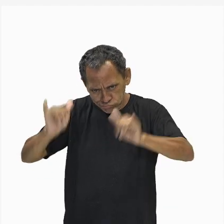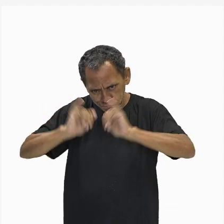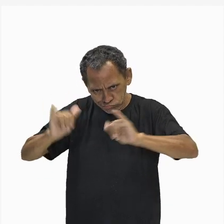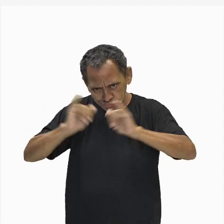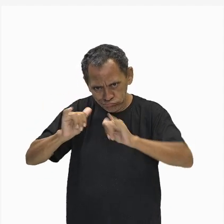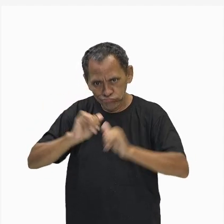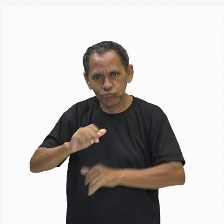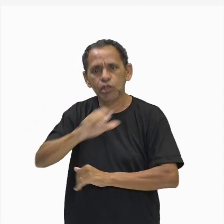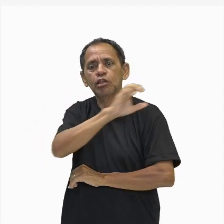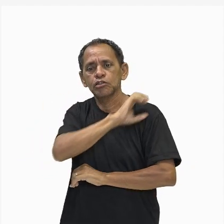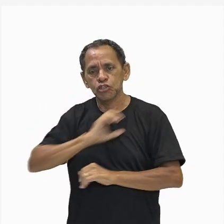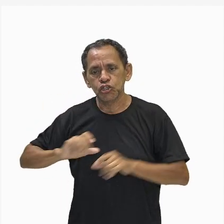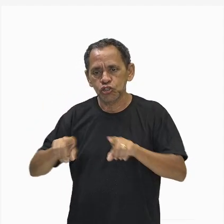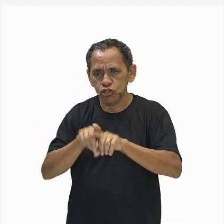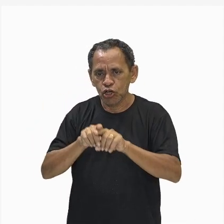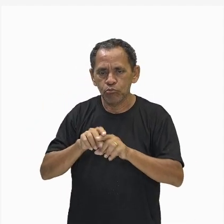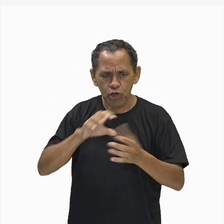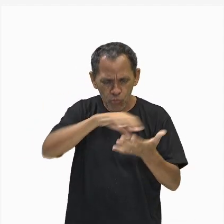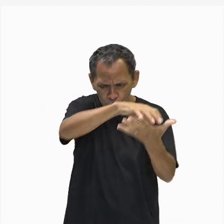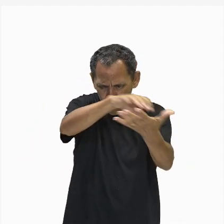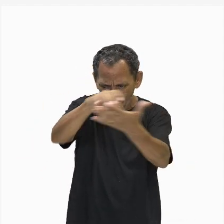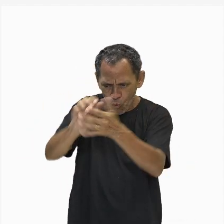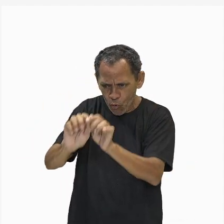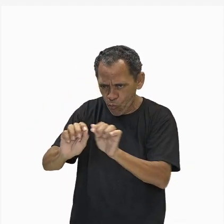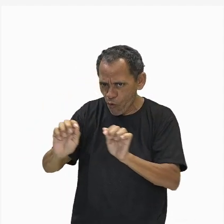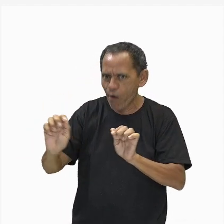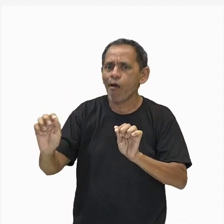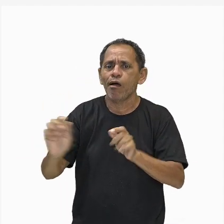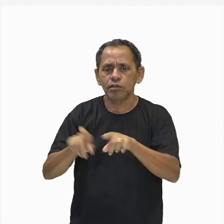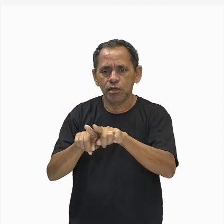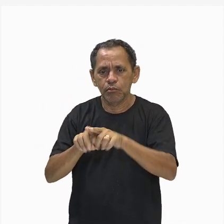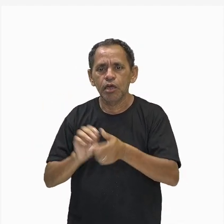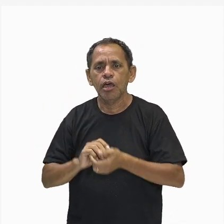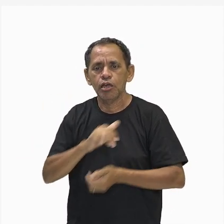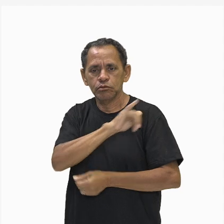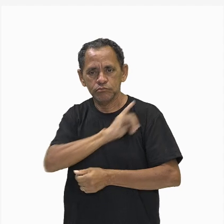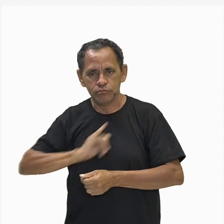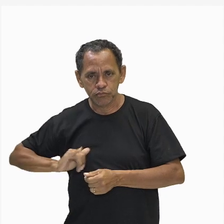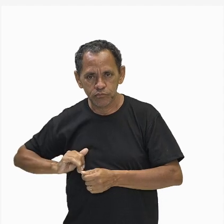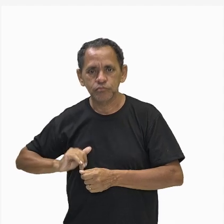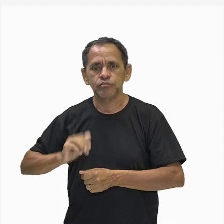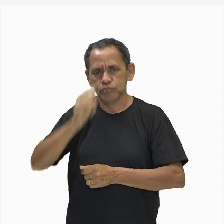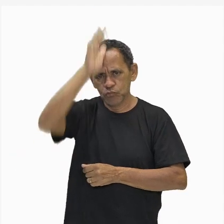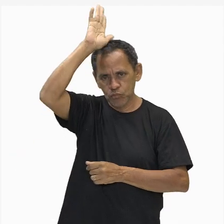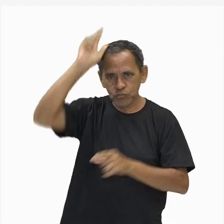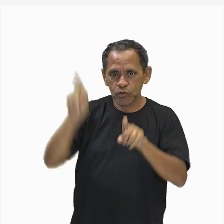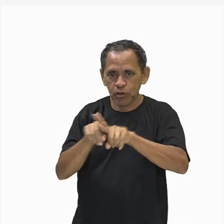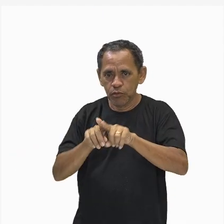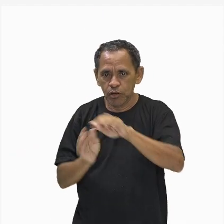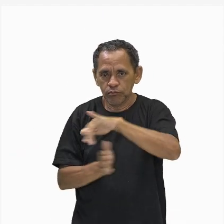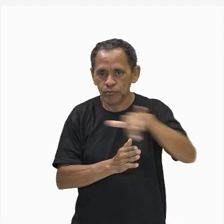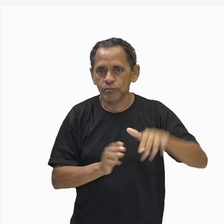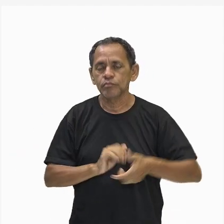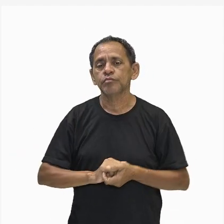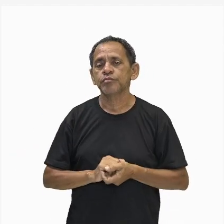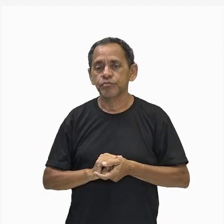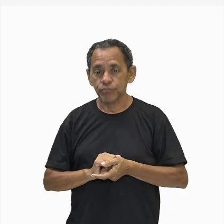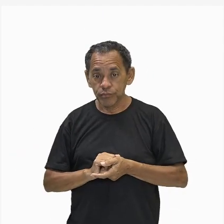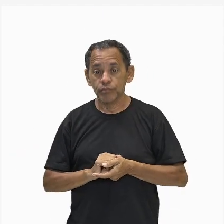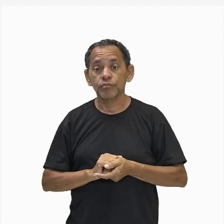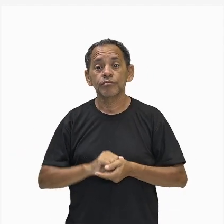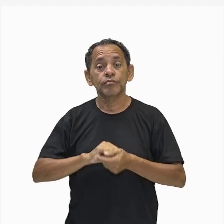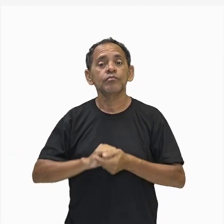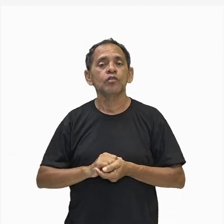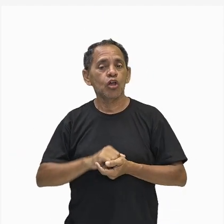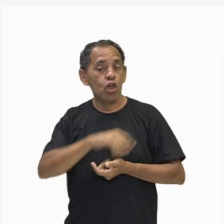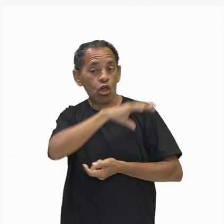falavam então para as várias províncias então deste império romano, tá? Vamos falar então, olha só, sobre mulheres,